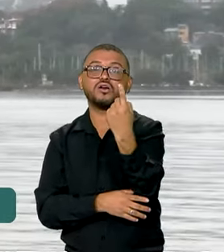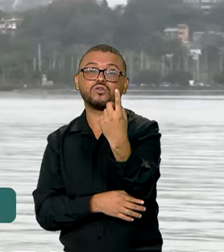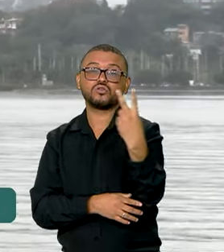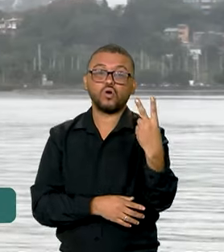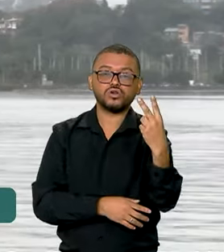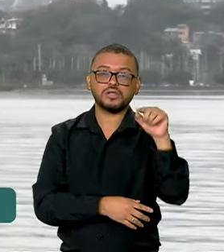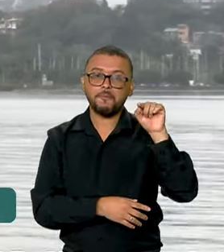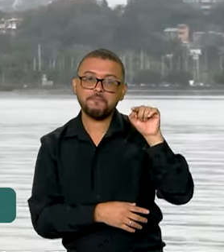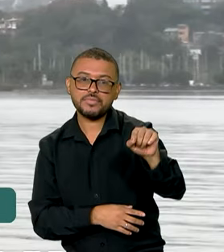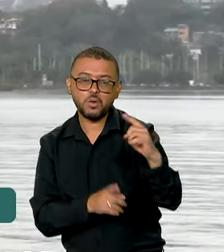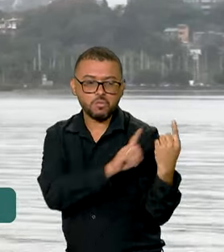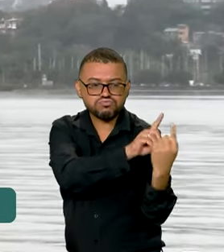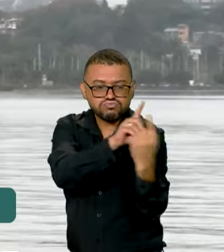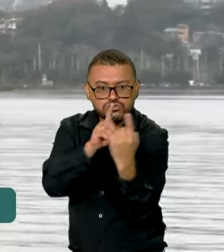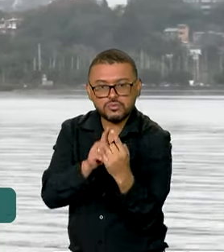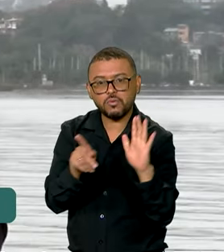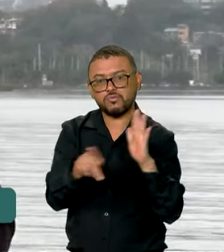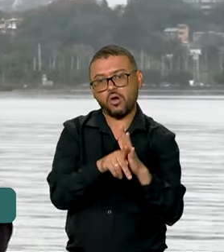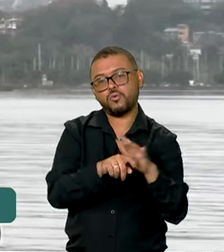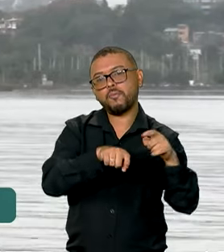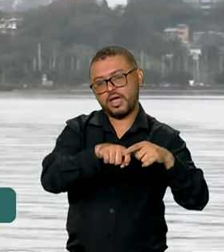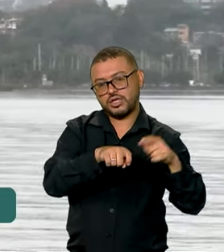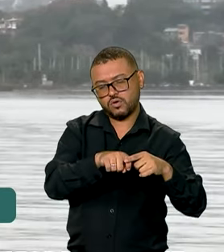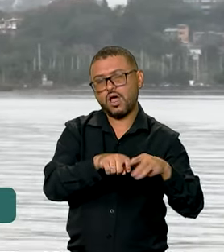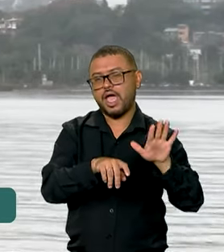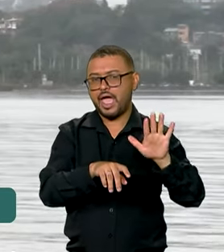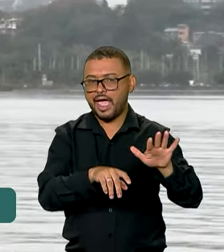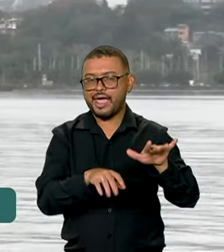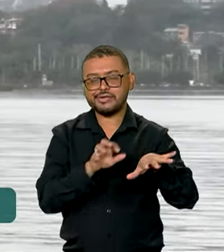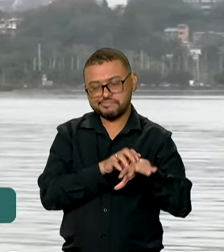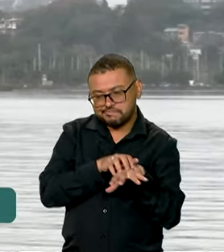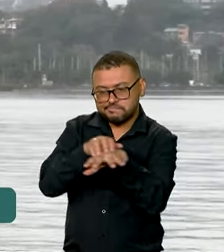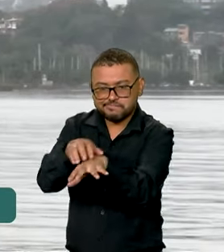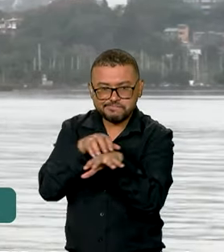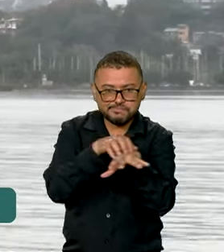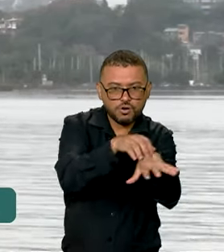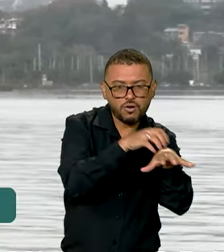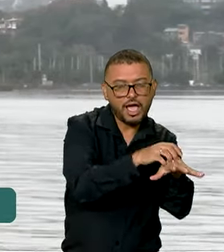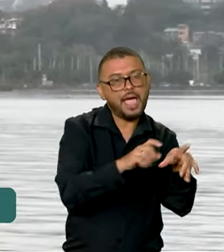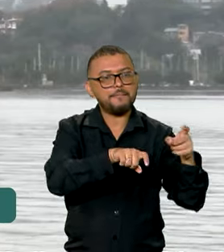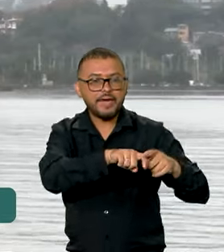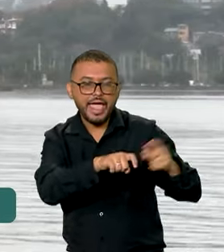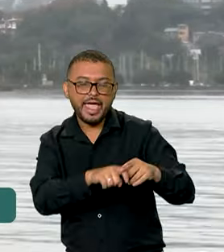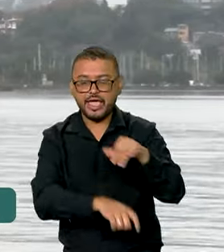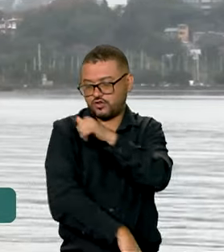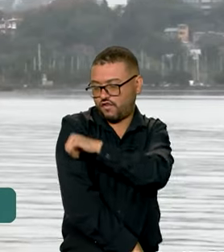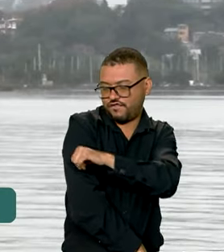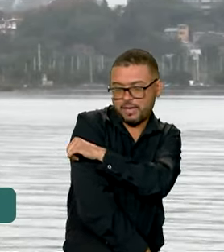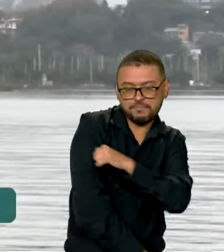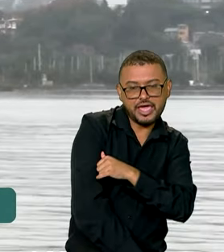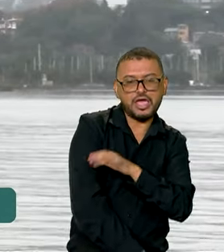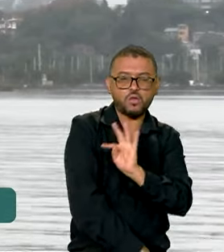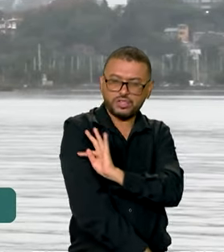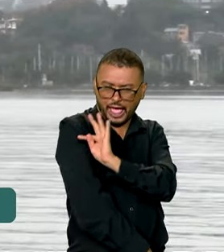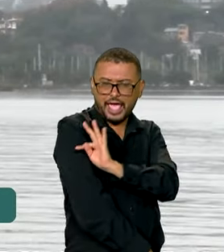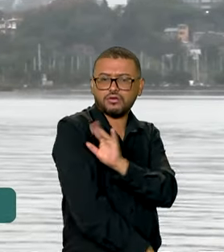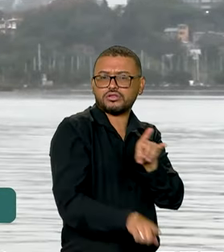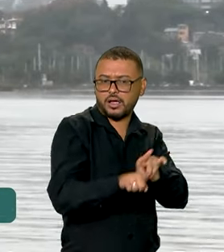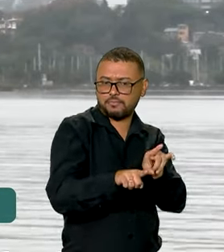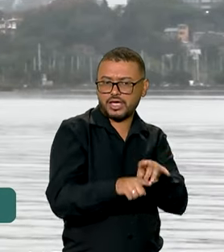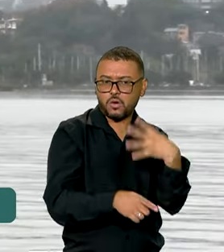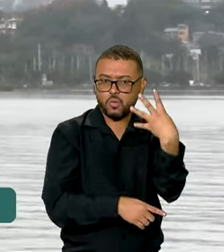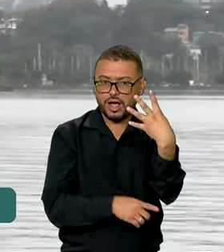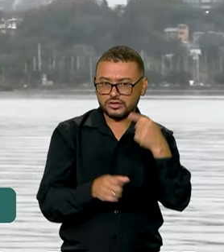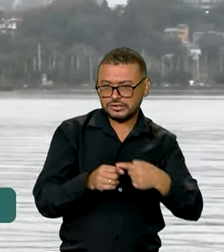12.500 atendimentos no estado. Os atendimentos volantes feitos por médicos, enfermeiros e técnicos em